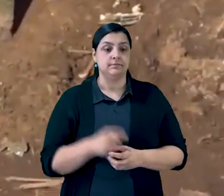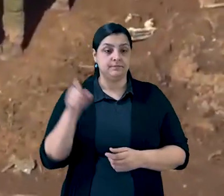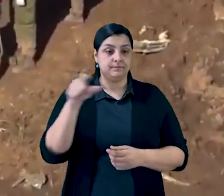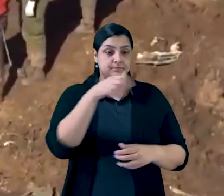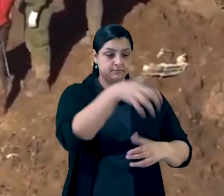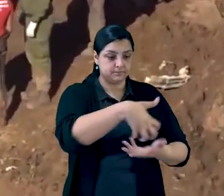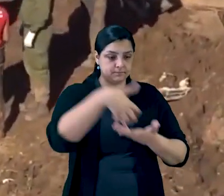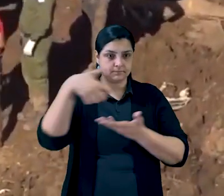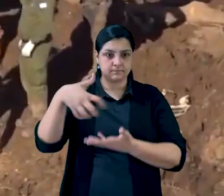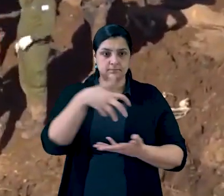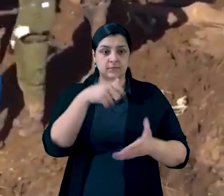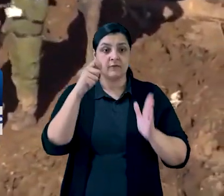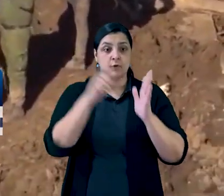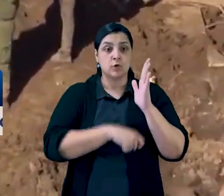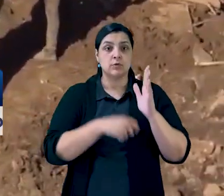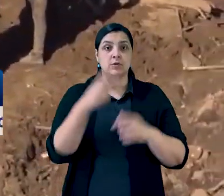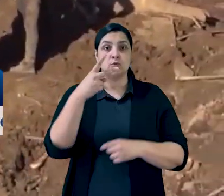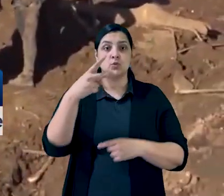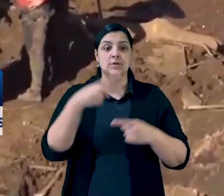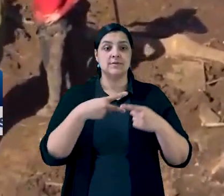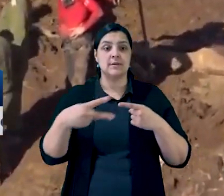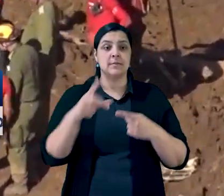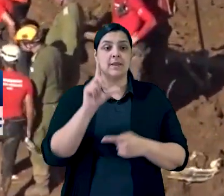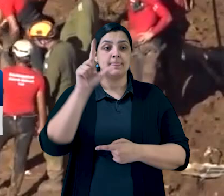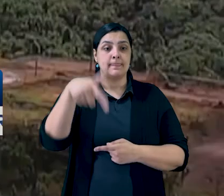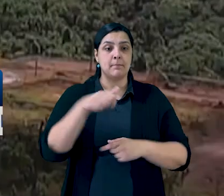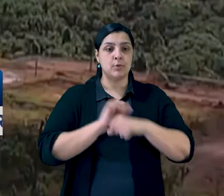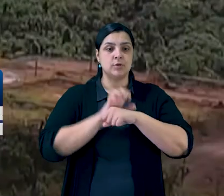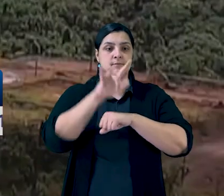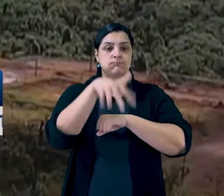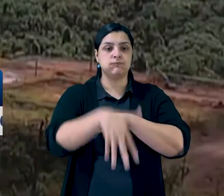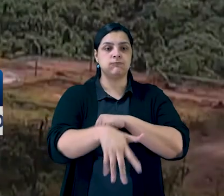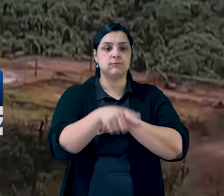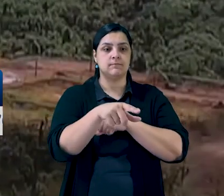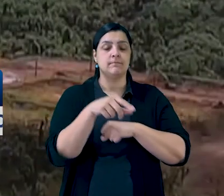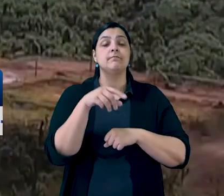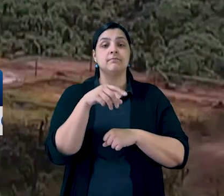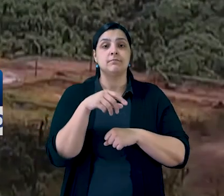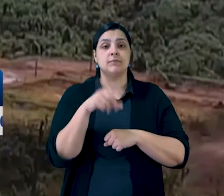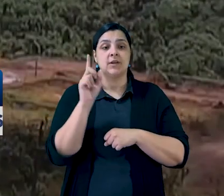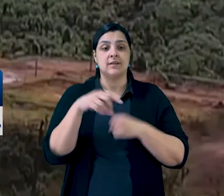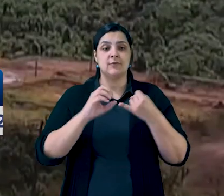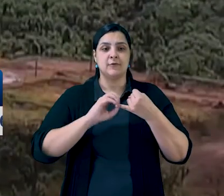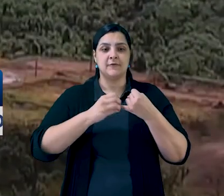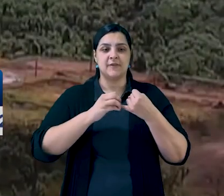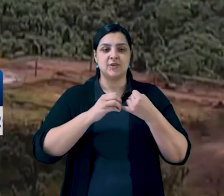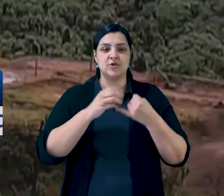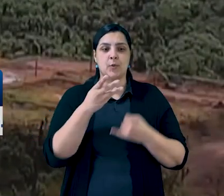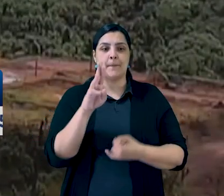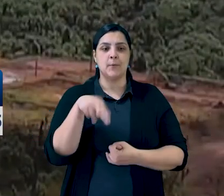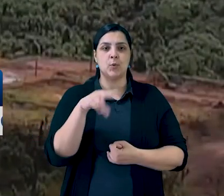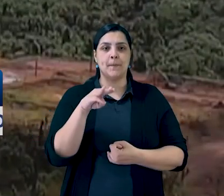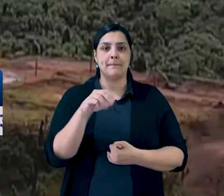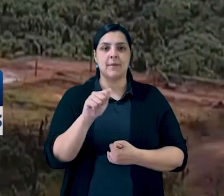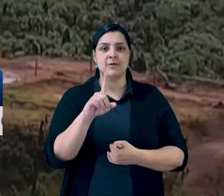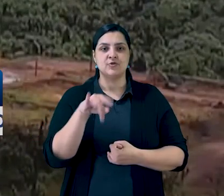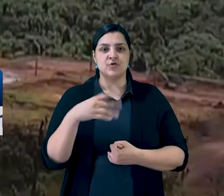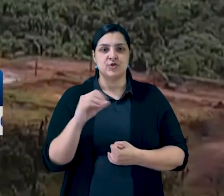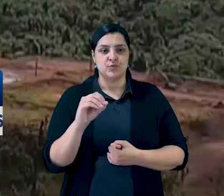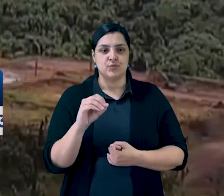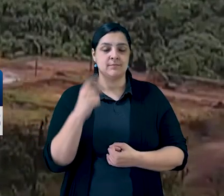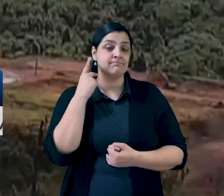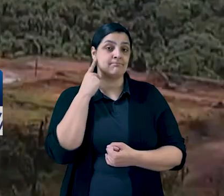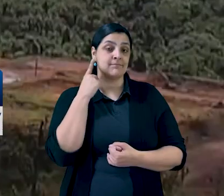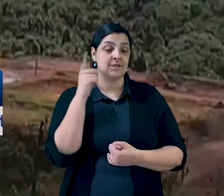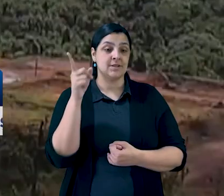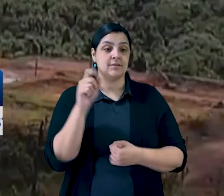O operador de escavadeira foi contratado 2 semanas após o rompimento da barragem da mina do Córrego do Feijão, em Brumadinho,